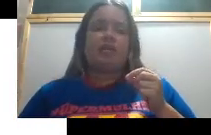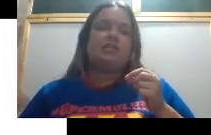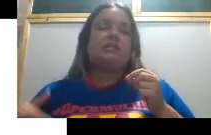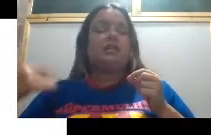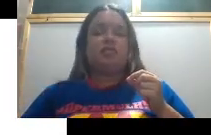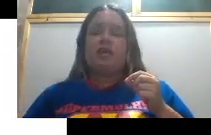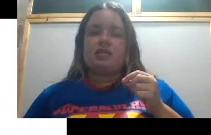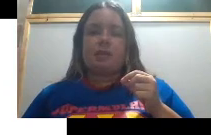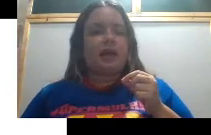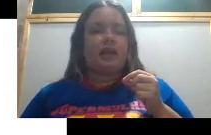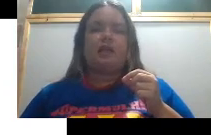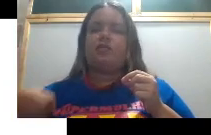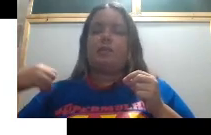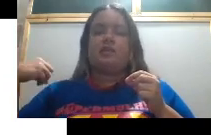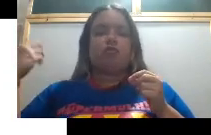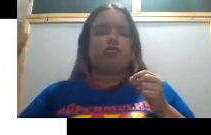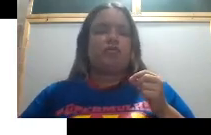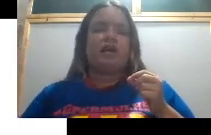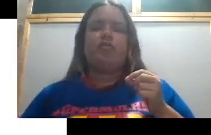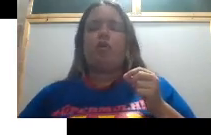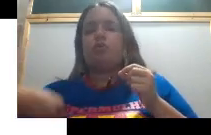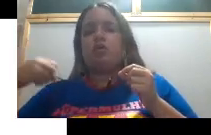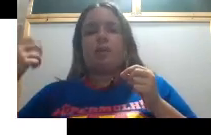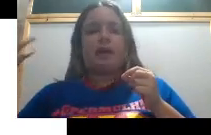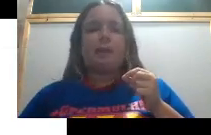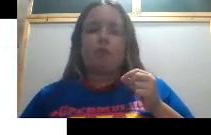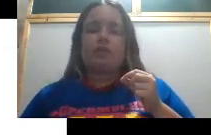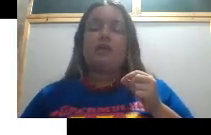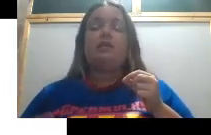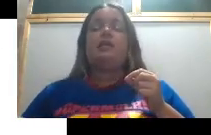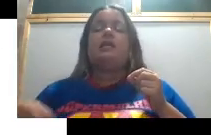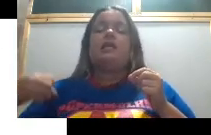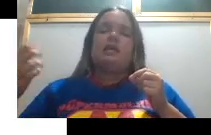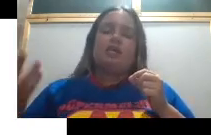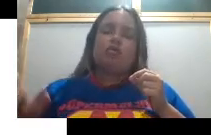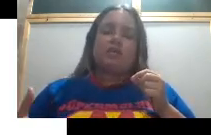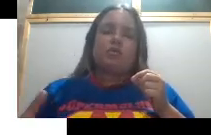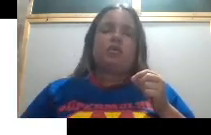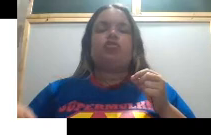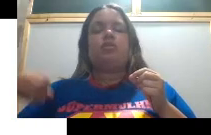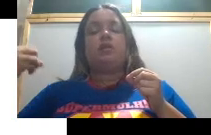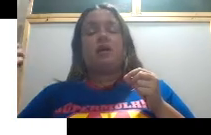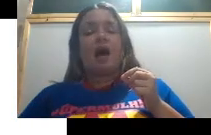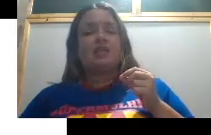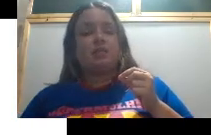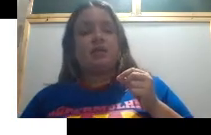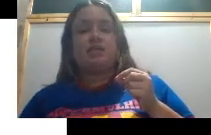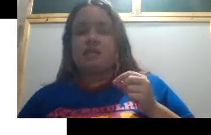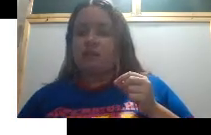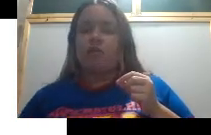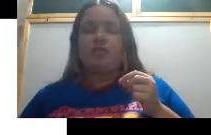não vai fazer tanta diferença para ela não vai precisar justificar volto não vai pagar multa e as pessoas